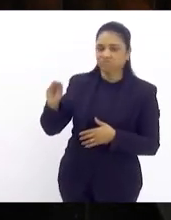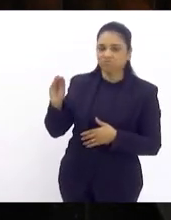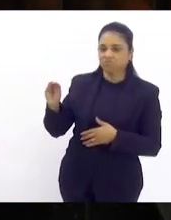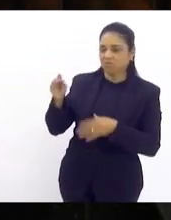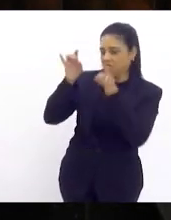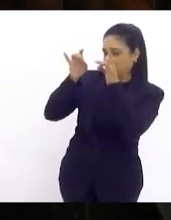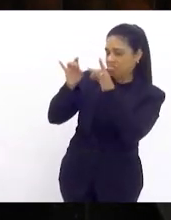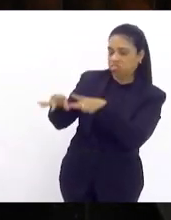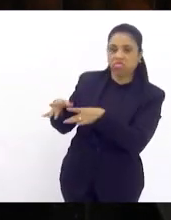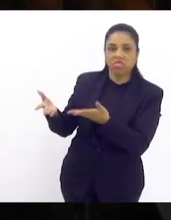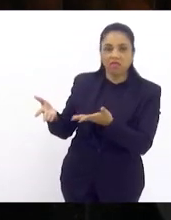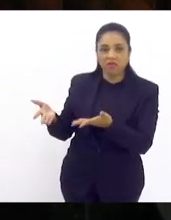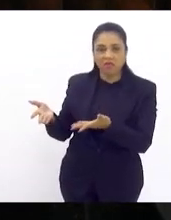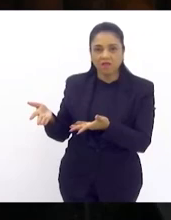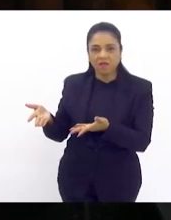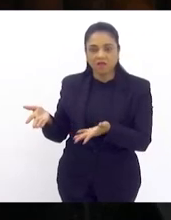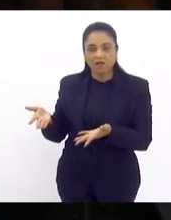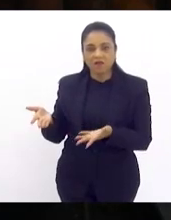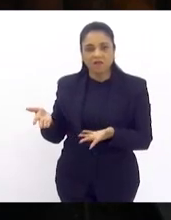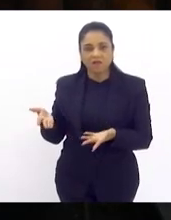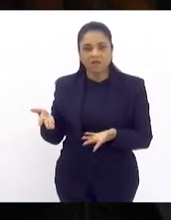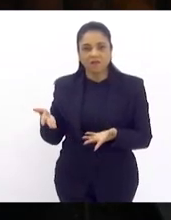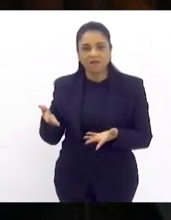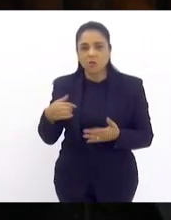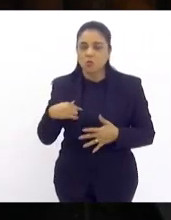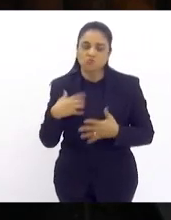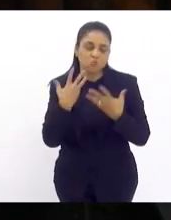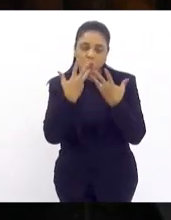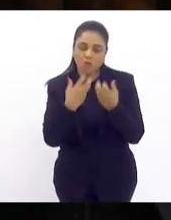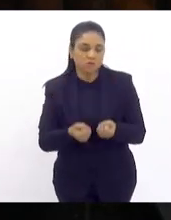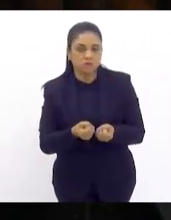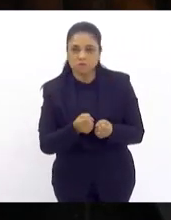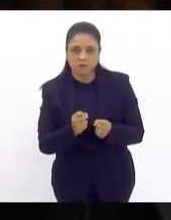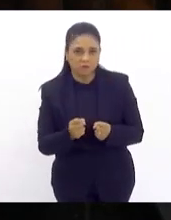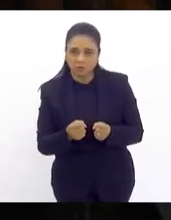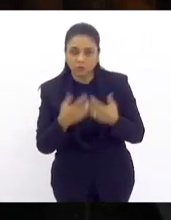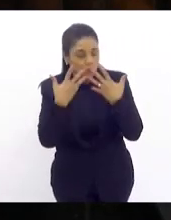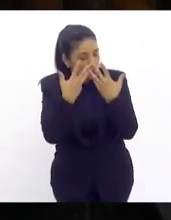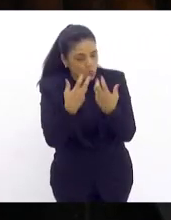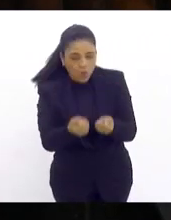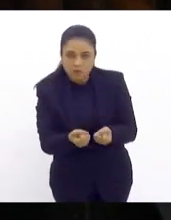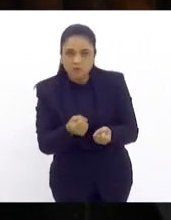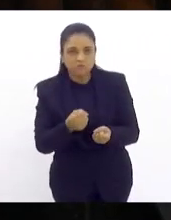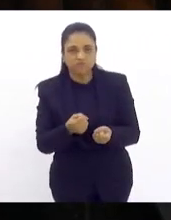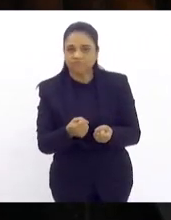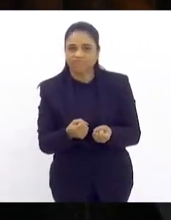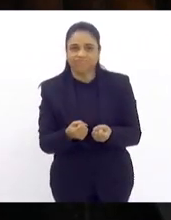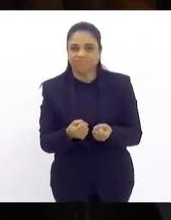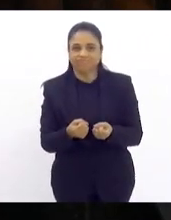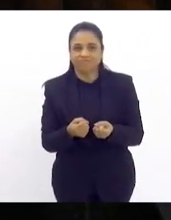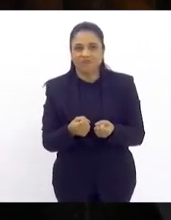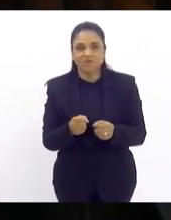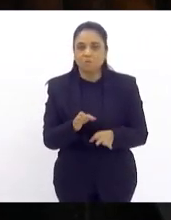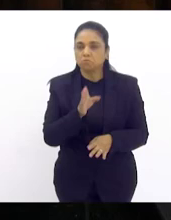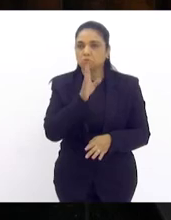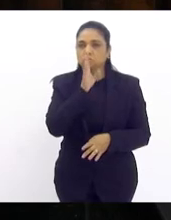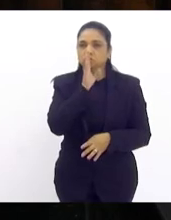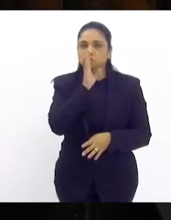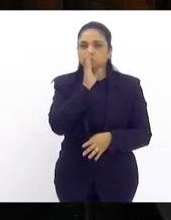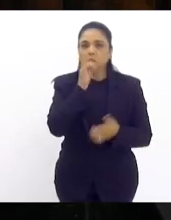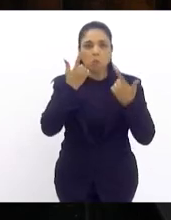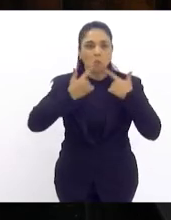Senhor eu não me conformo com essa situação não há que se ficar de passividade